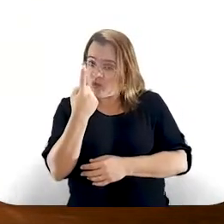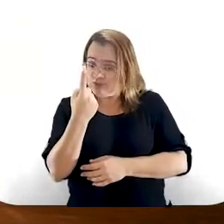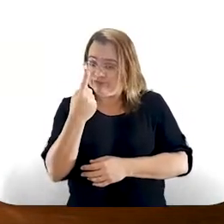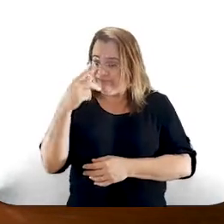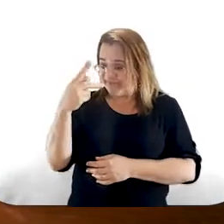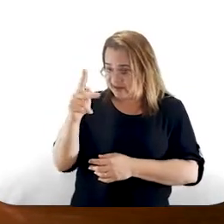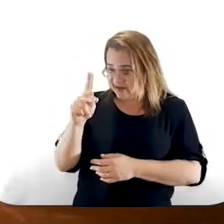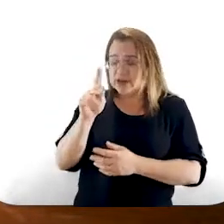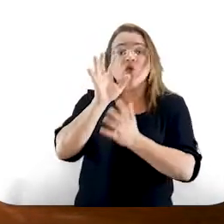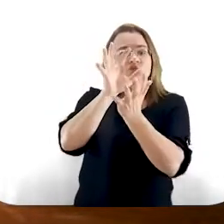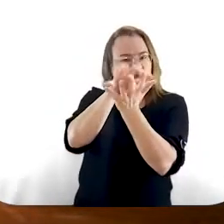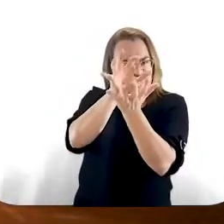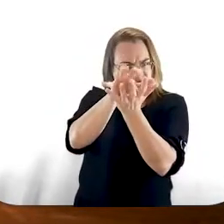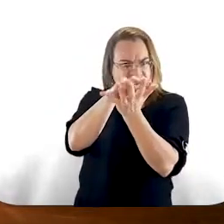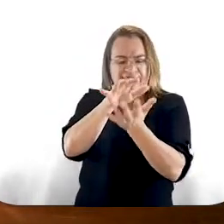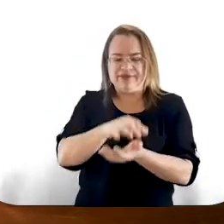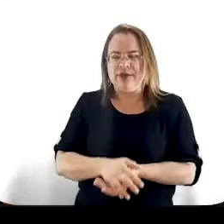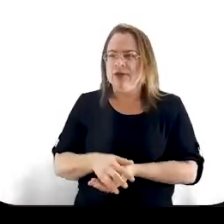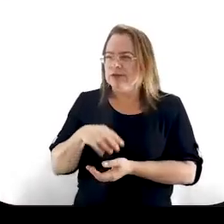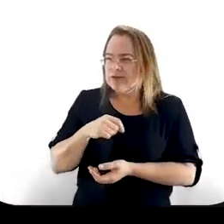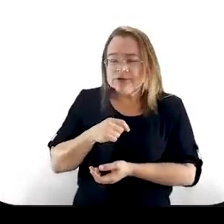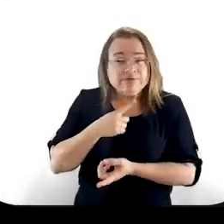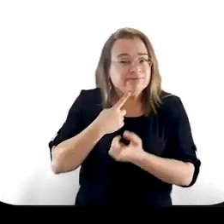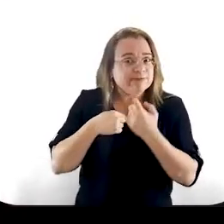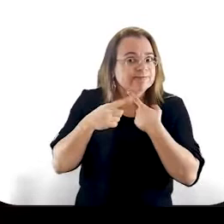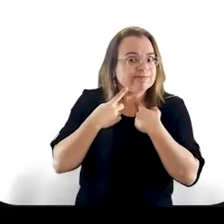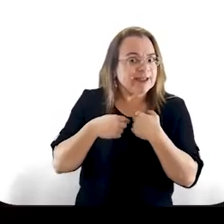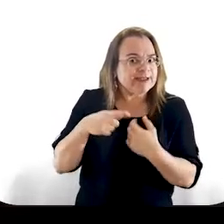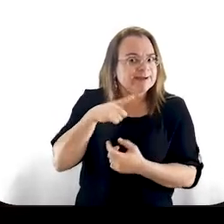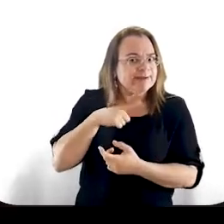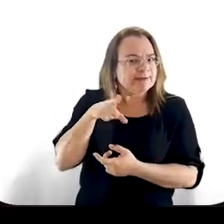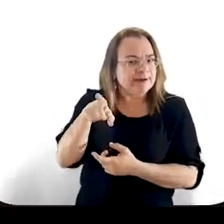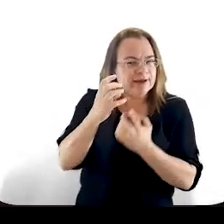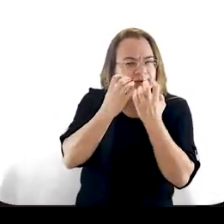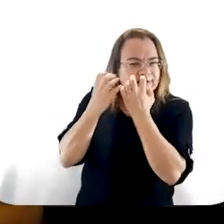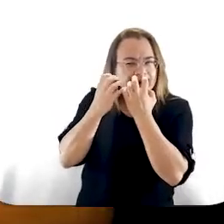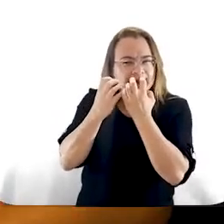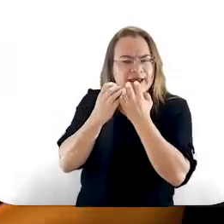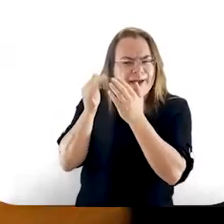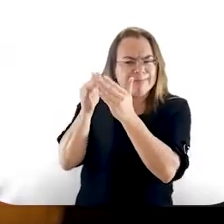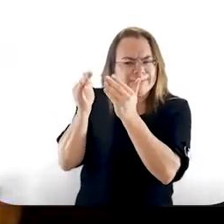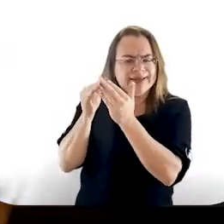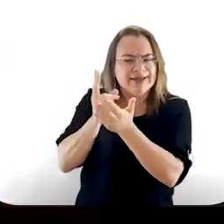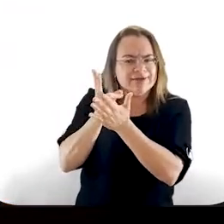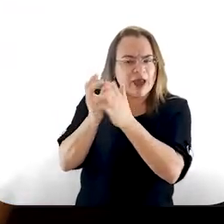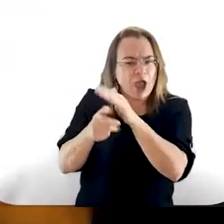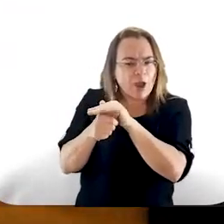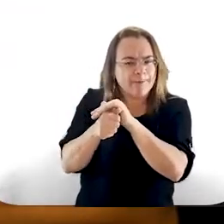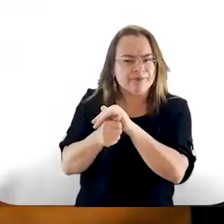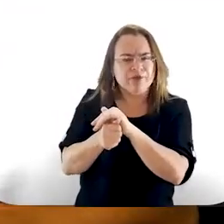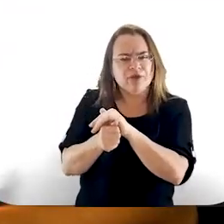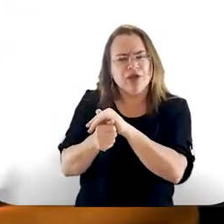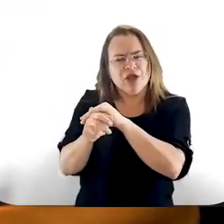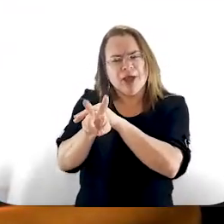o jacaré, morria de vontade de possuir a gaita. Vivia pedindo que o cágado emprestasse,